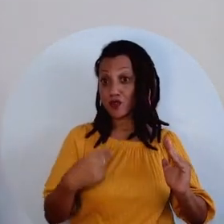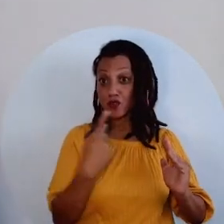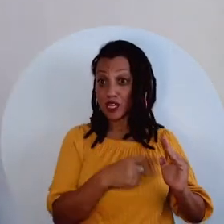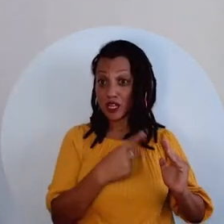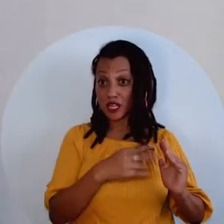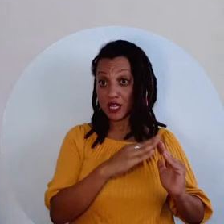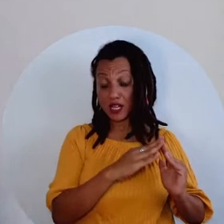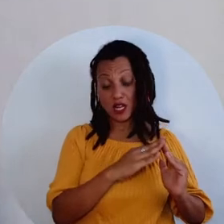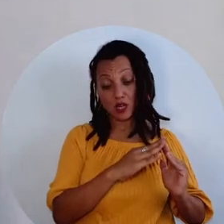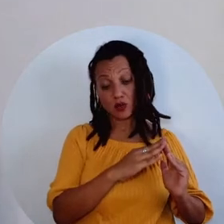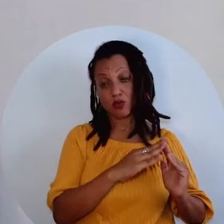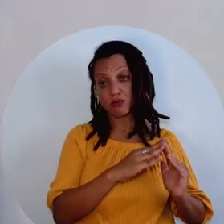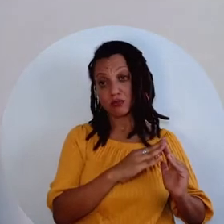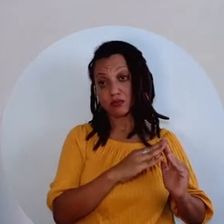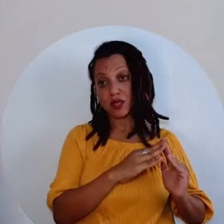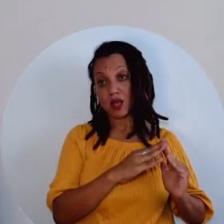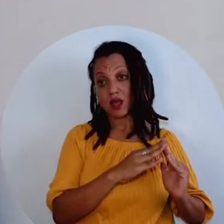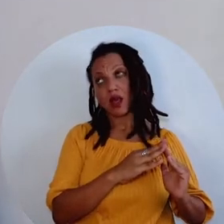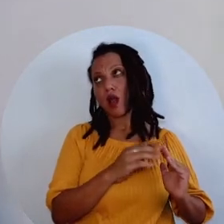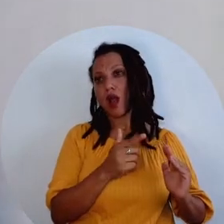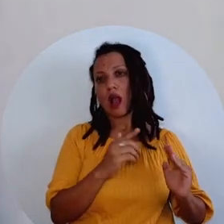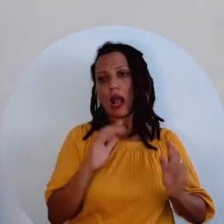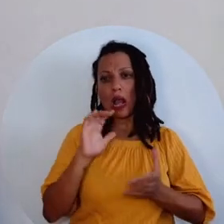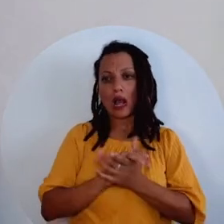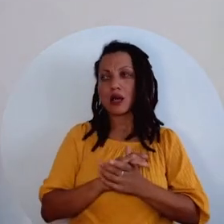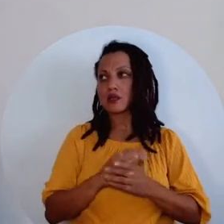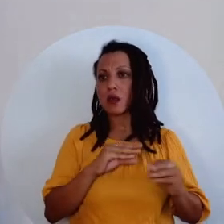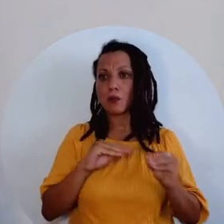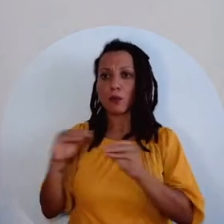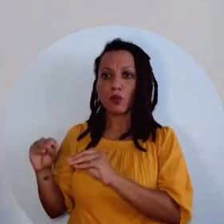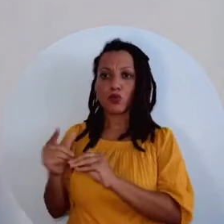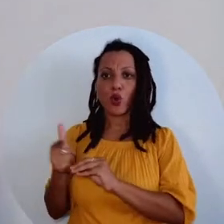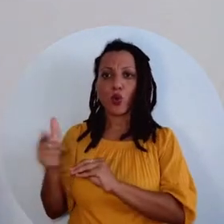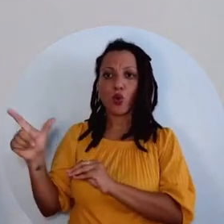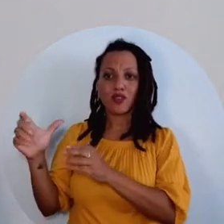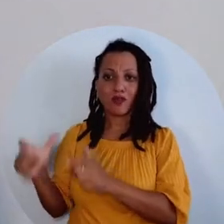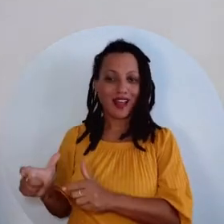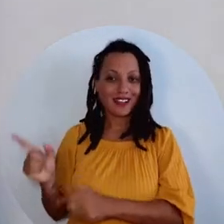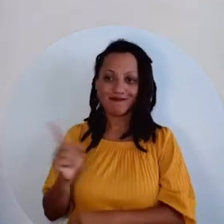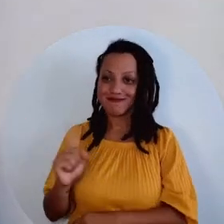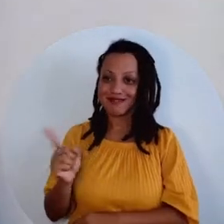aí, os filhos desse mais velho e dessa mais velha, ao invés de casar e ir